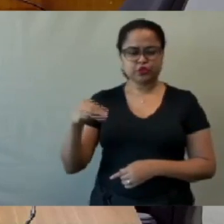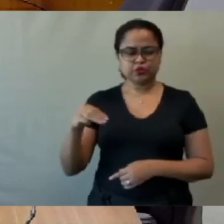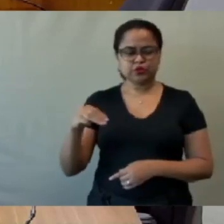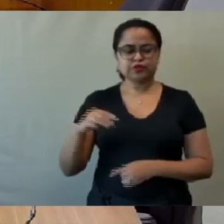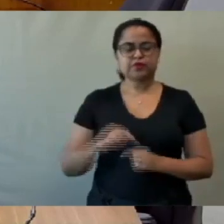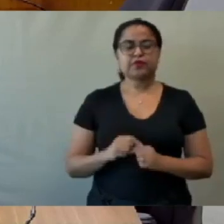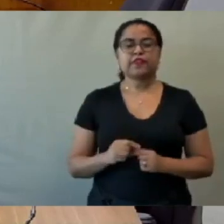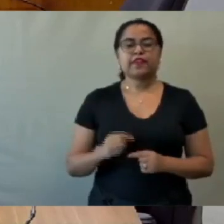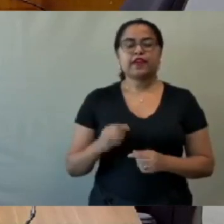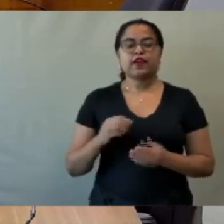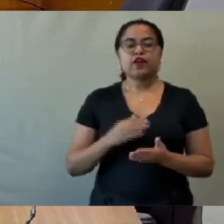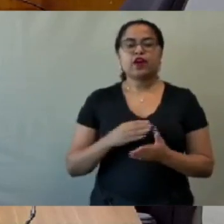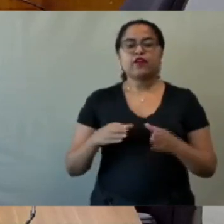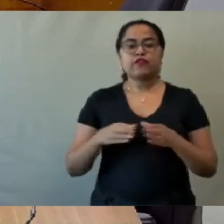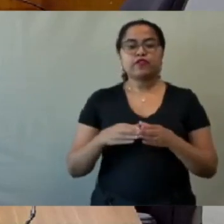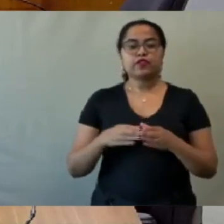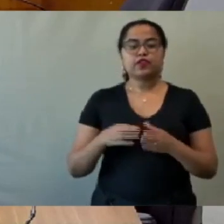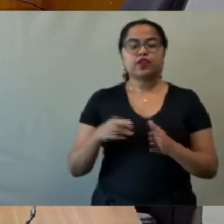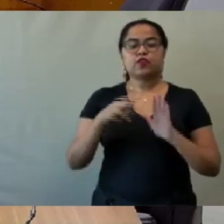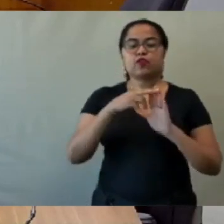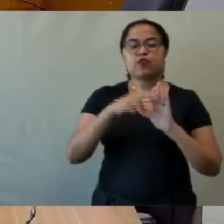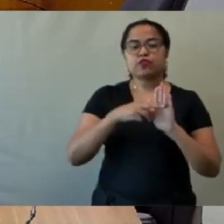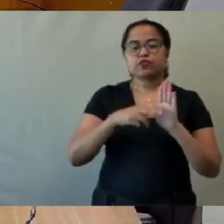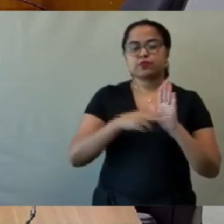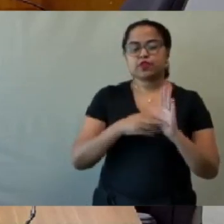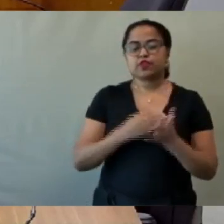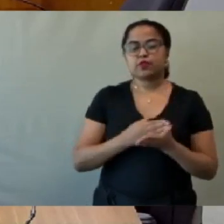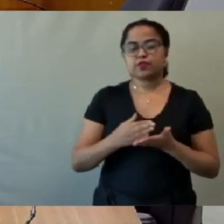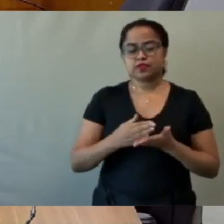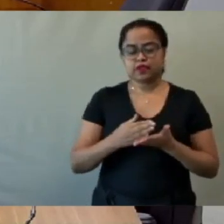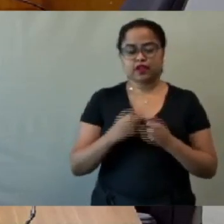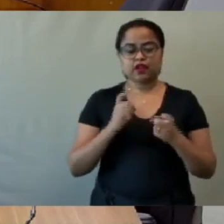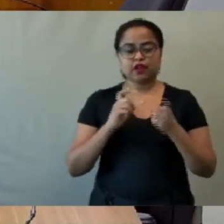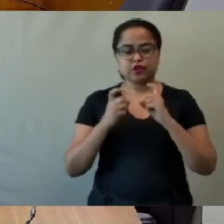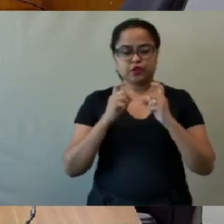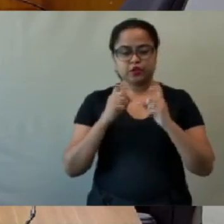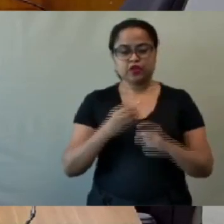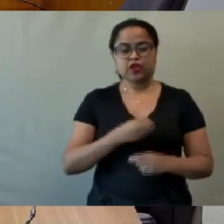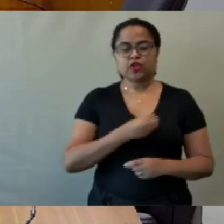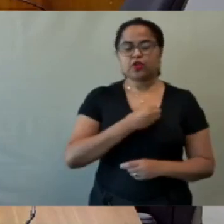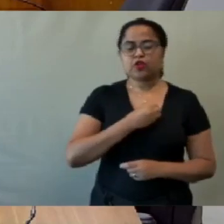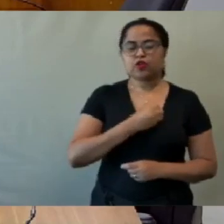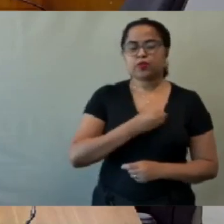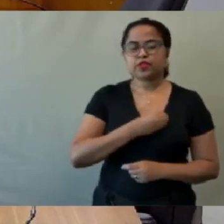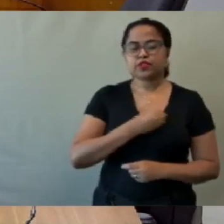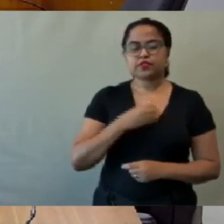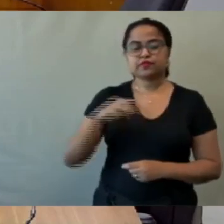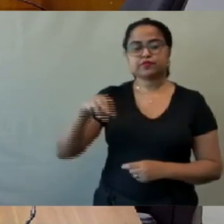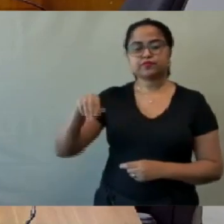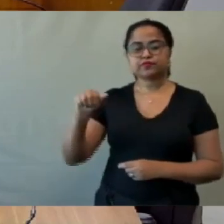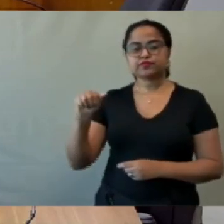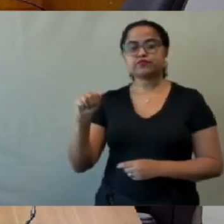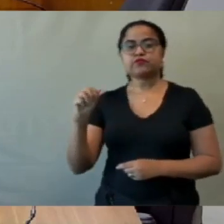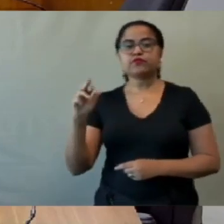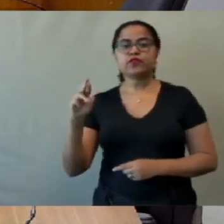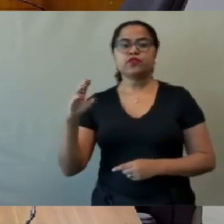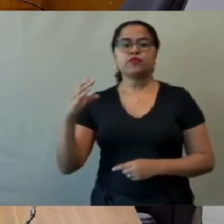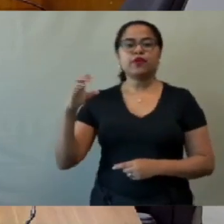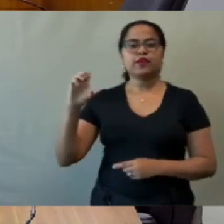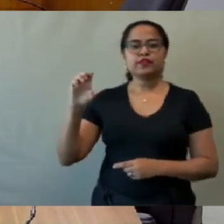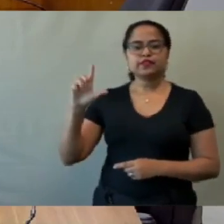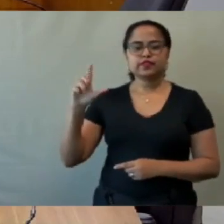24/4/2024, havendo quórum regimental, com a presença das vereadoras Marcela Trópia, vereadora